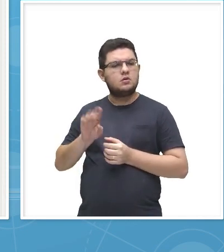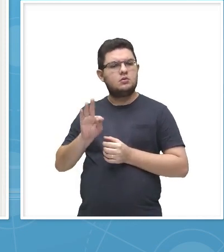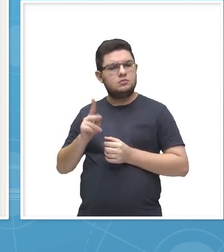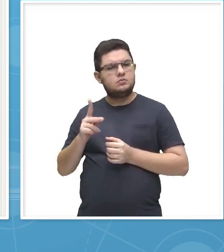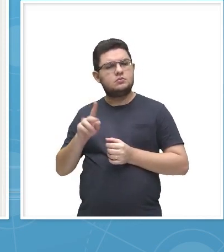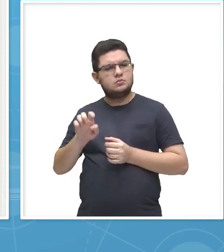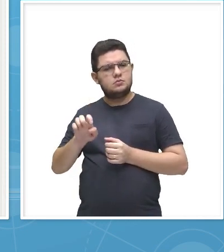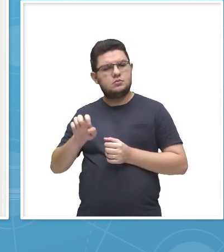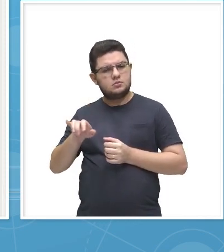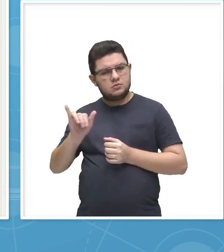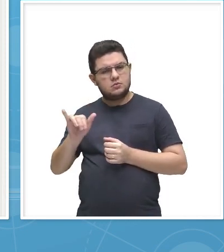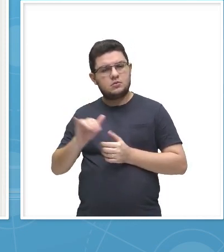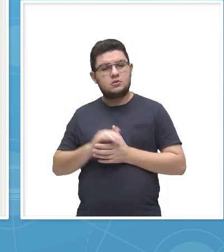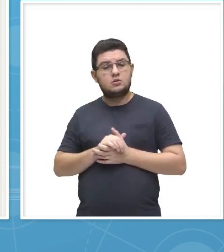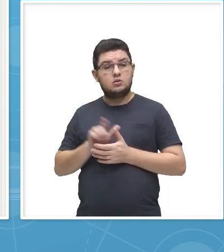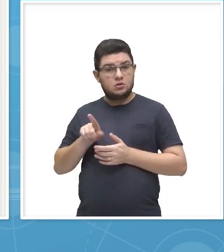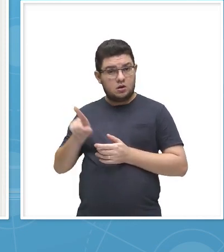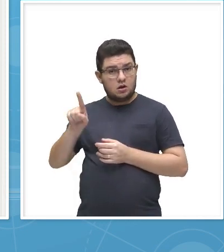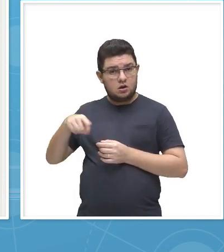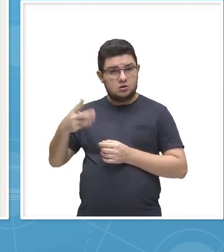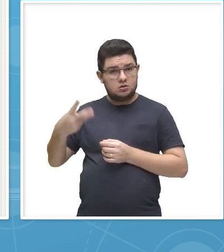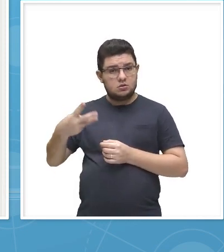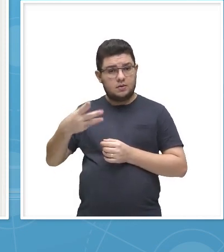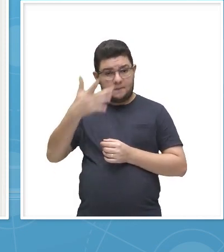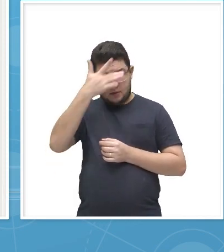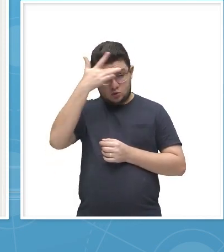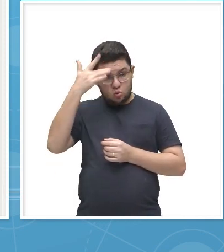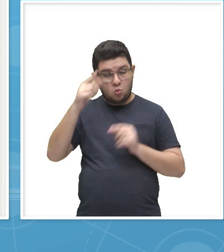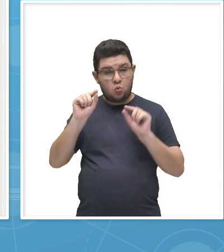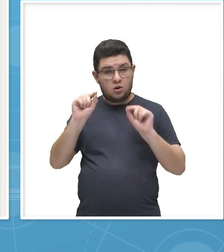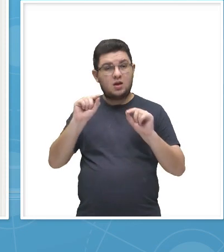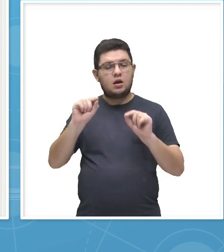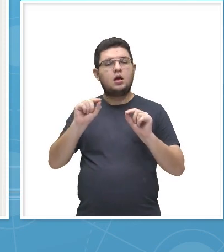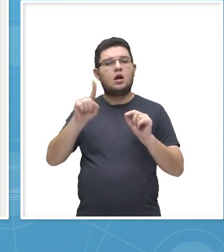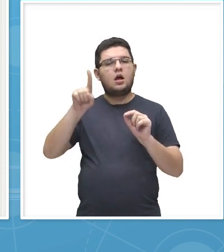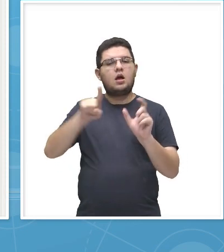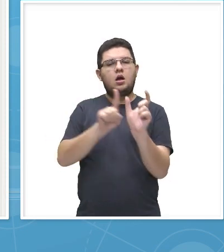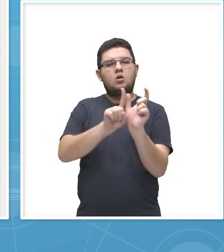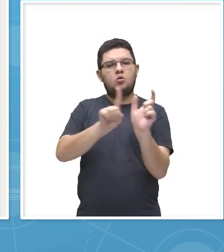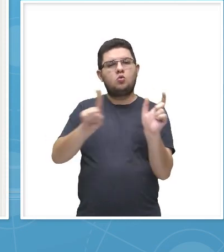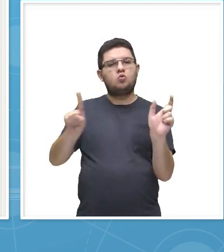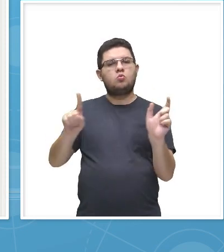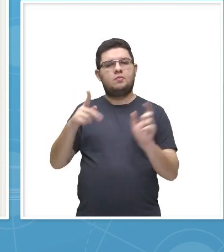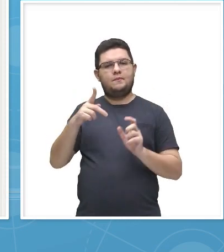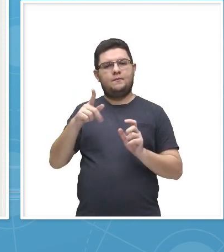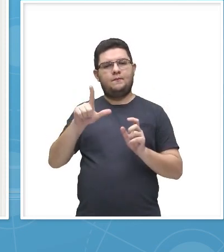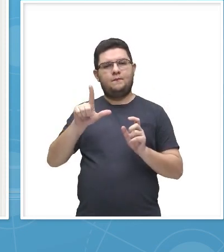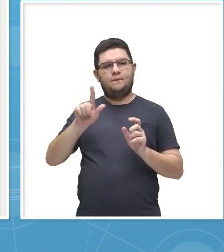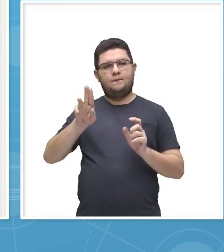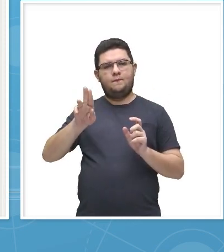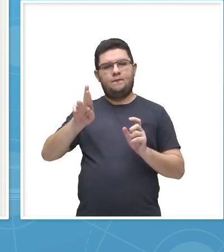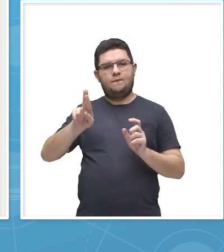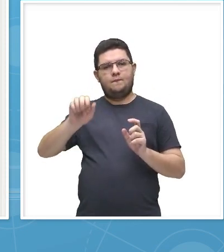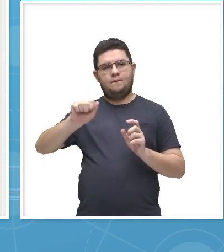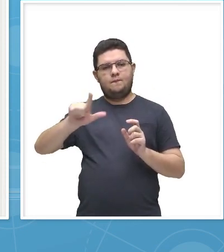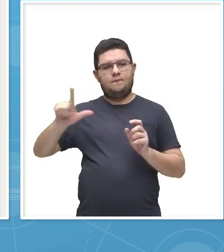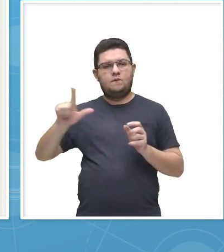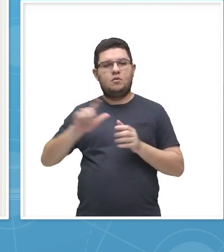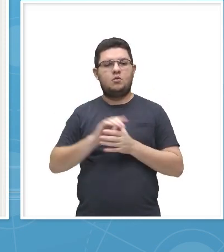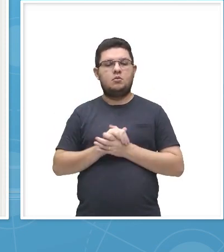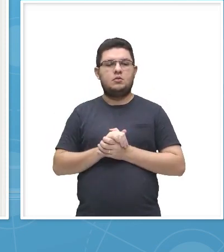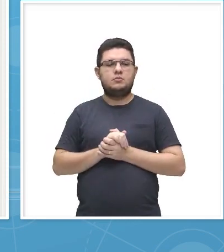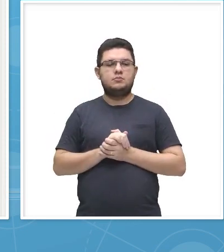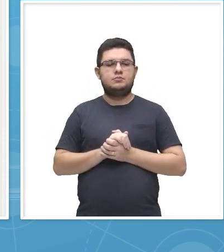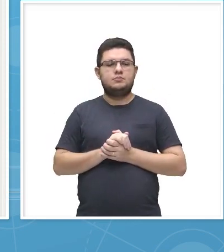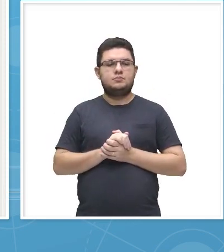de se exercitar sujeito aqui a terceira pessoa do plural então o Love não está conjugado na terceira pessoa do singular